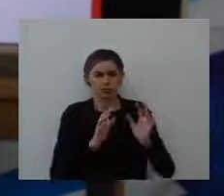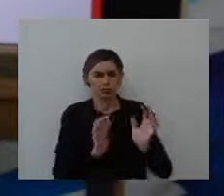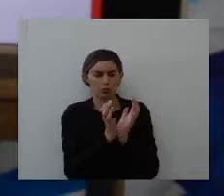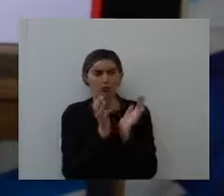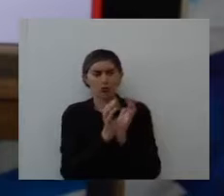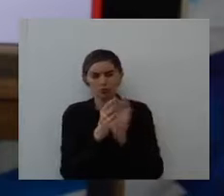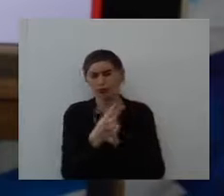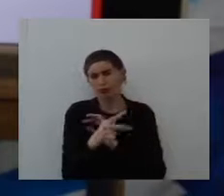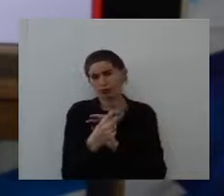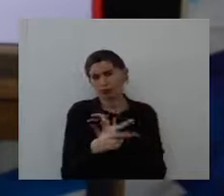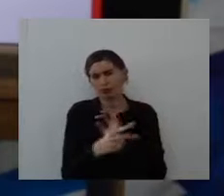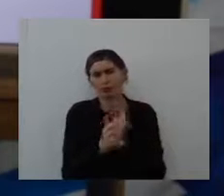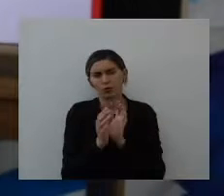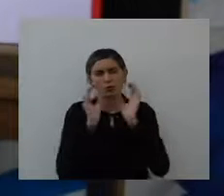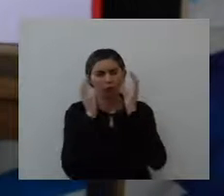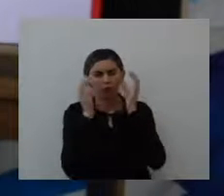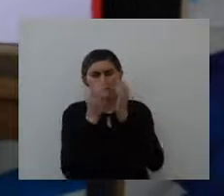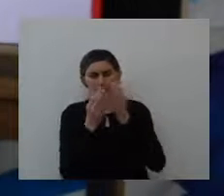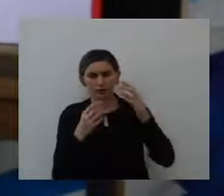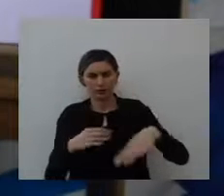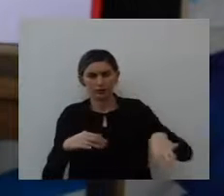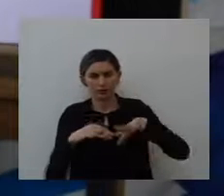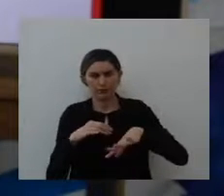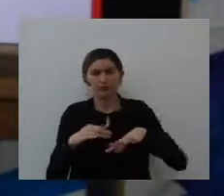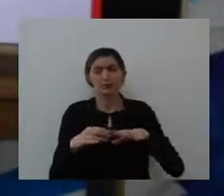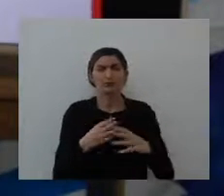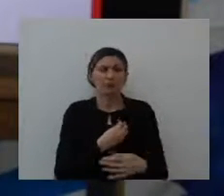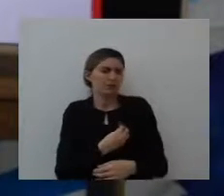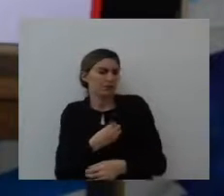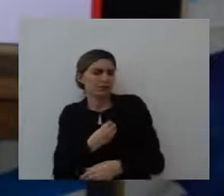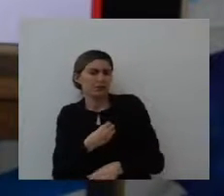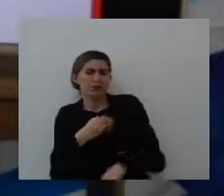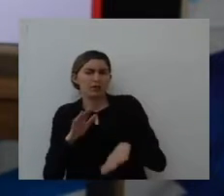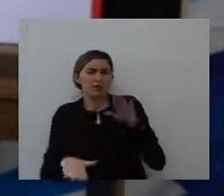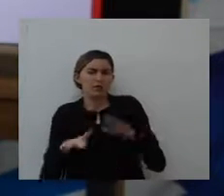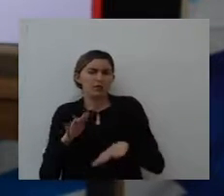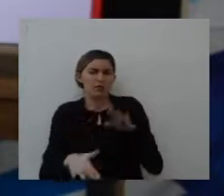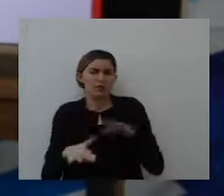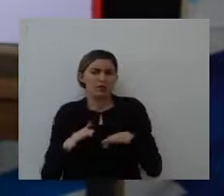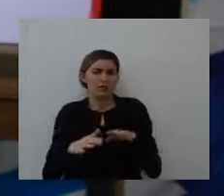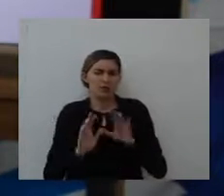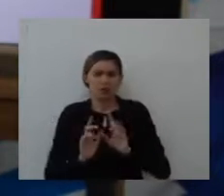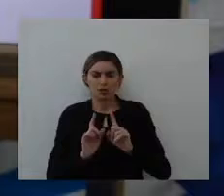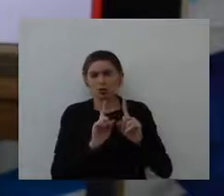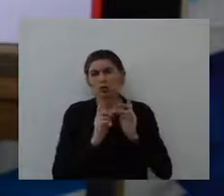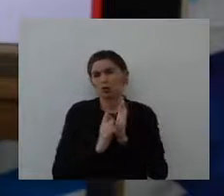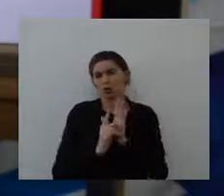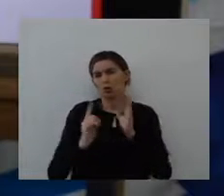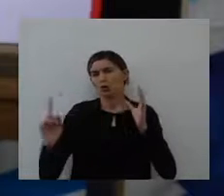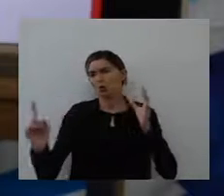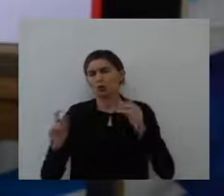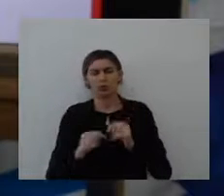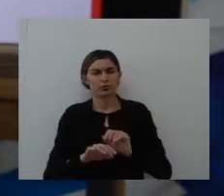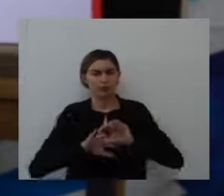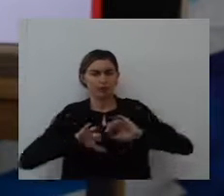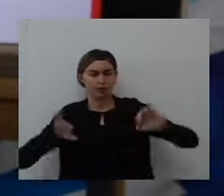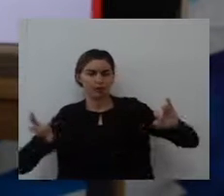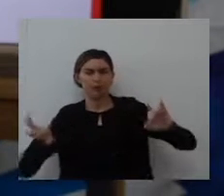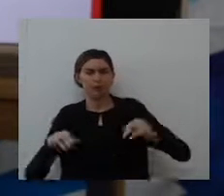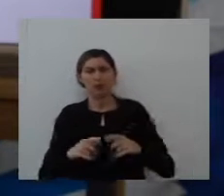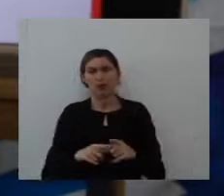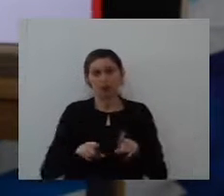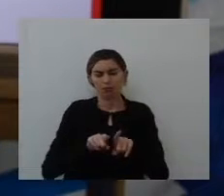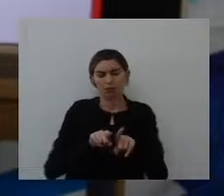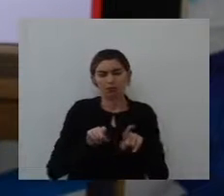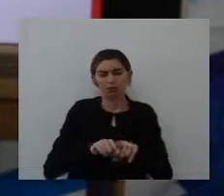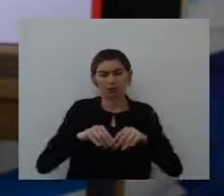grupo, daquela comunidade, tá bem? Viviam muitas vezes de forma isolada, viviam